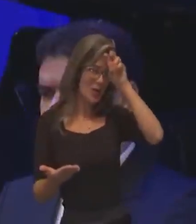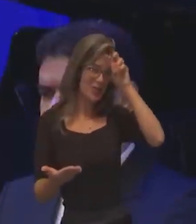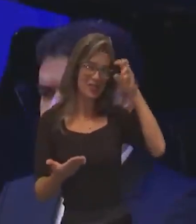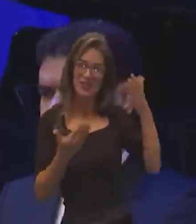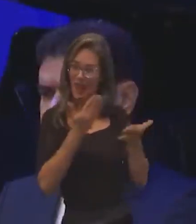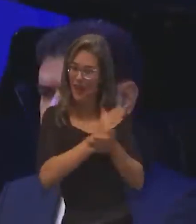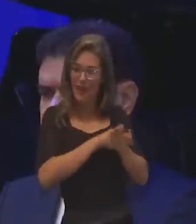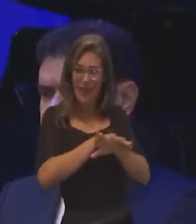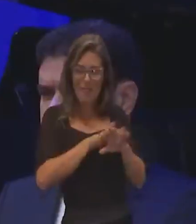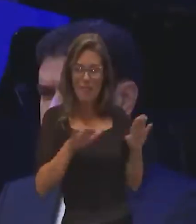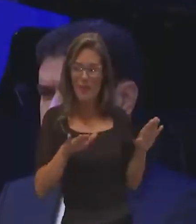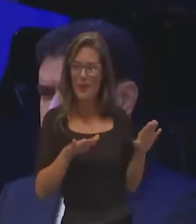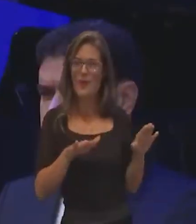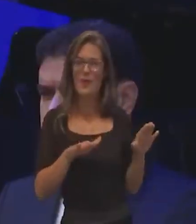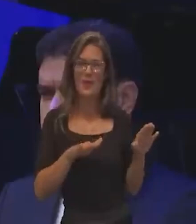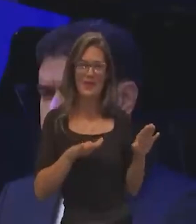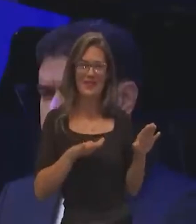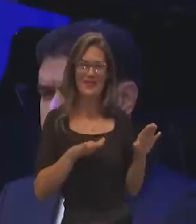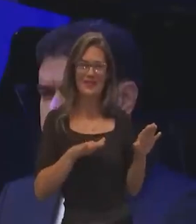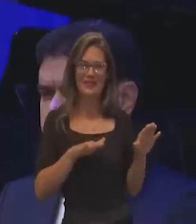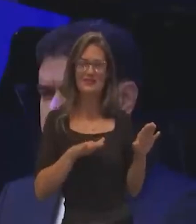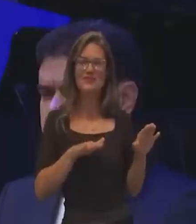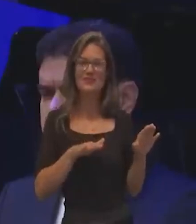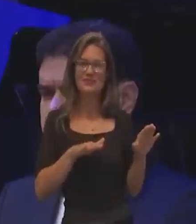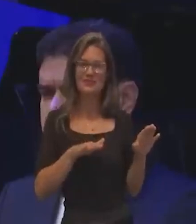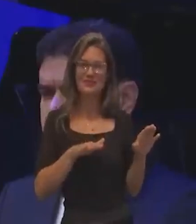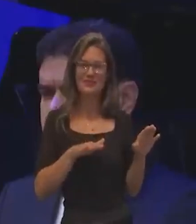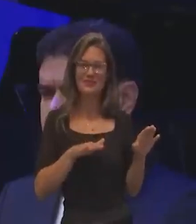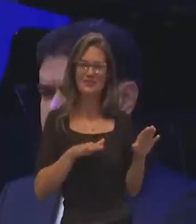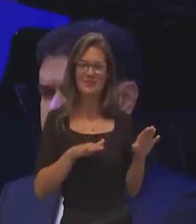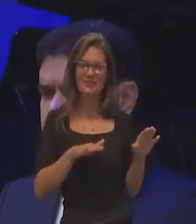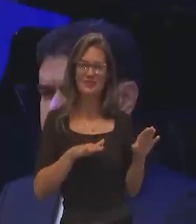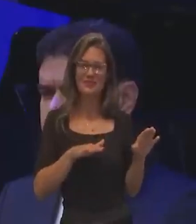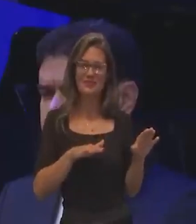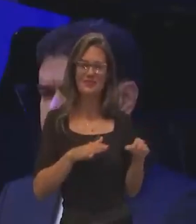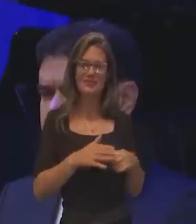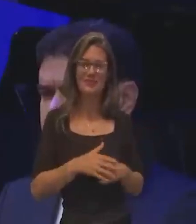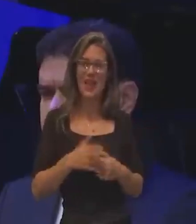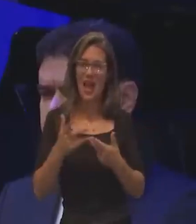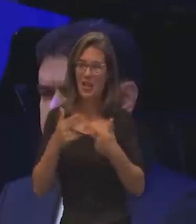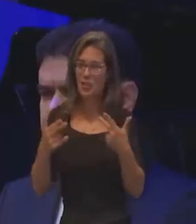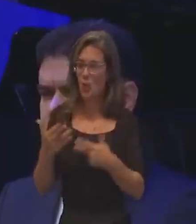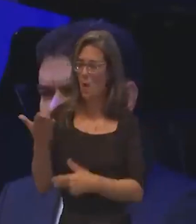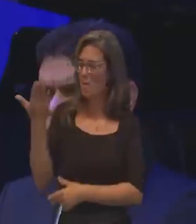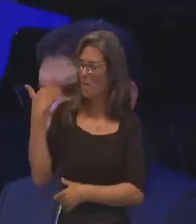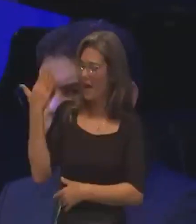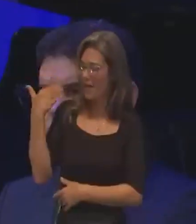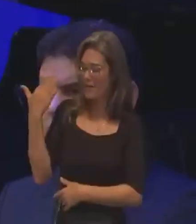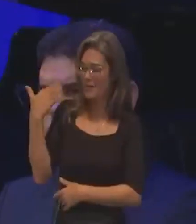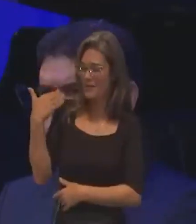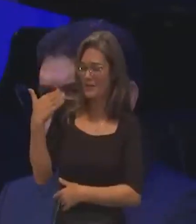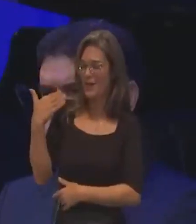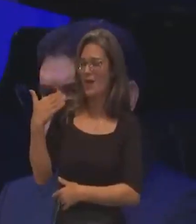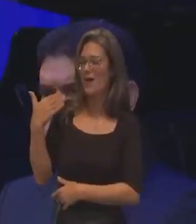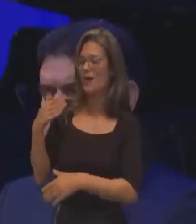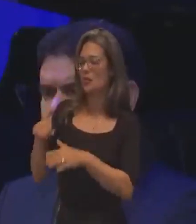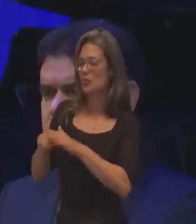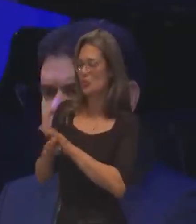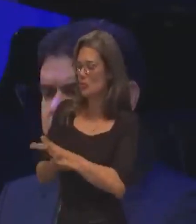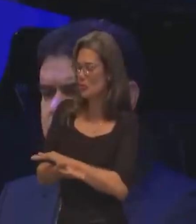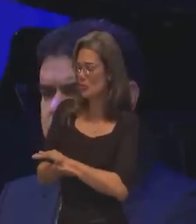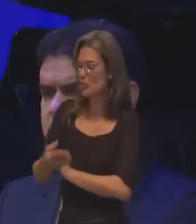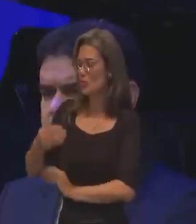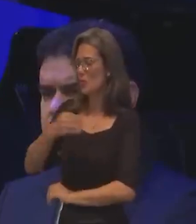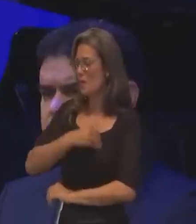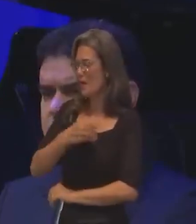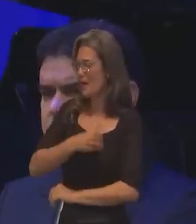realidade agora. Essa pessoa, como a palavra do apóstolo Paulo, as coisas antigas, os hábitos ruins,